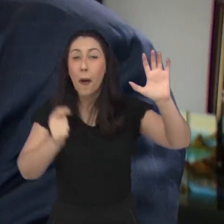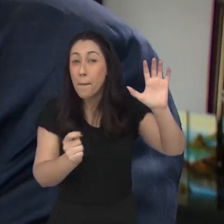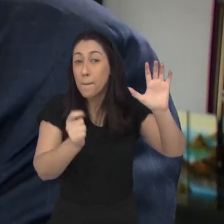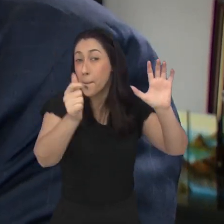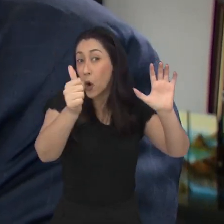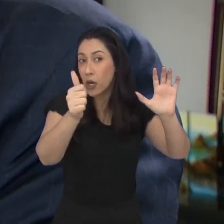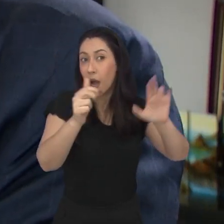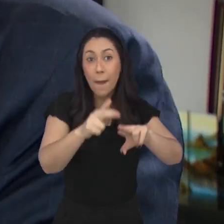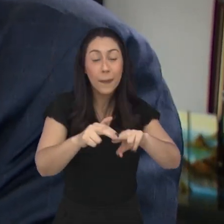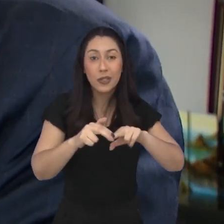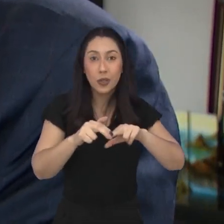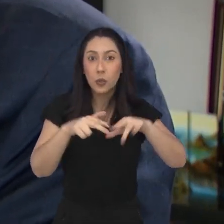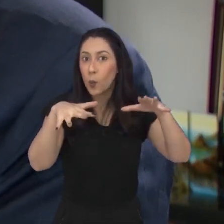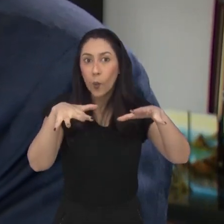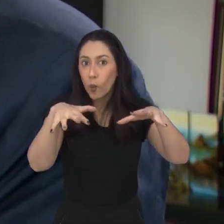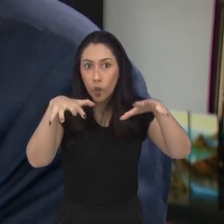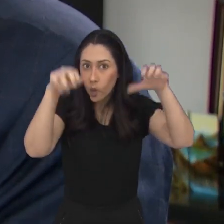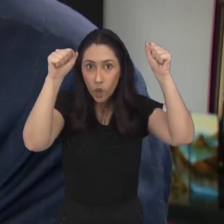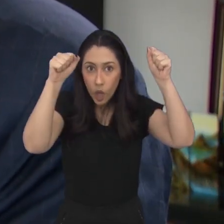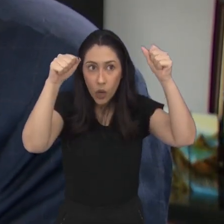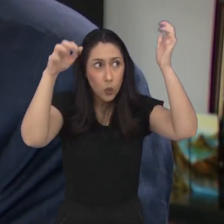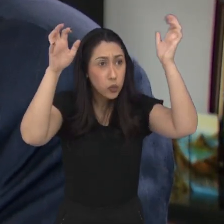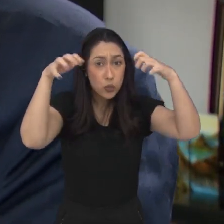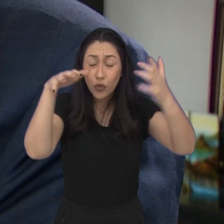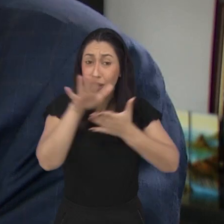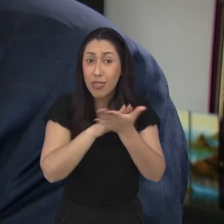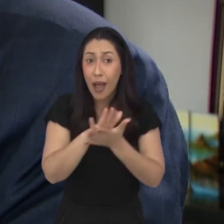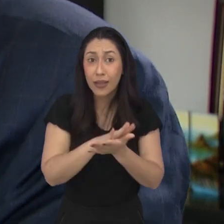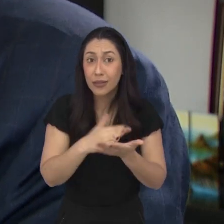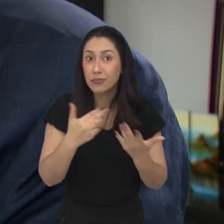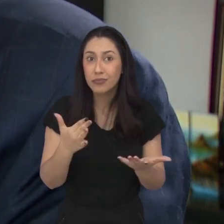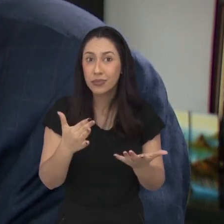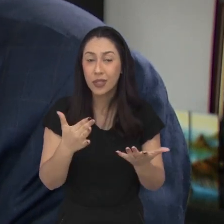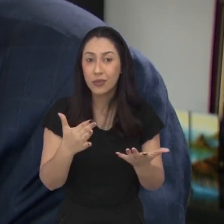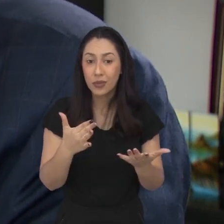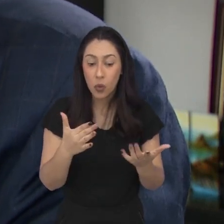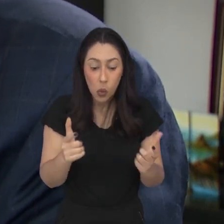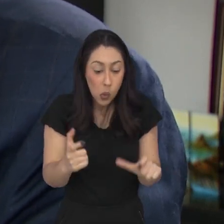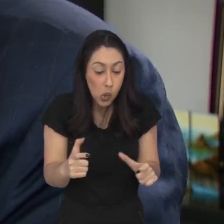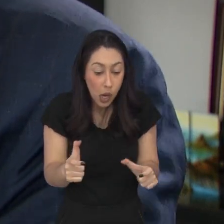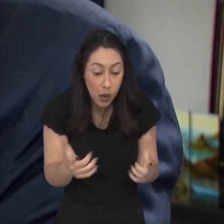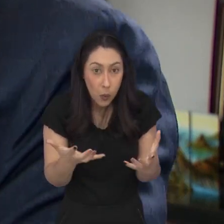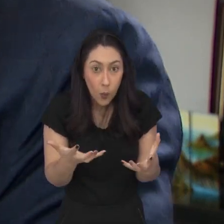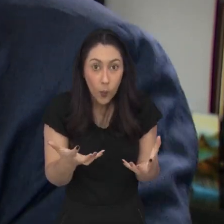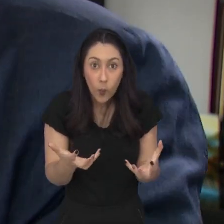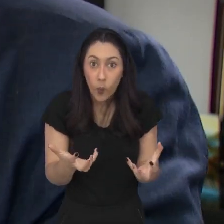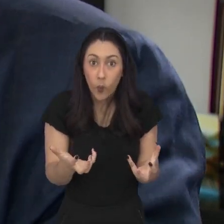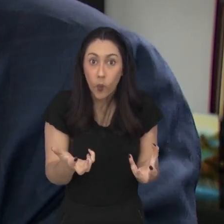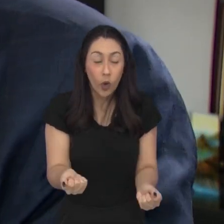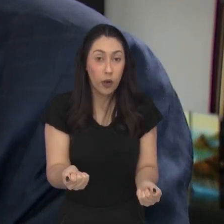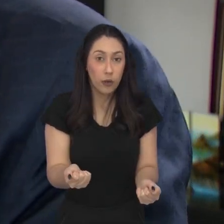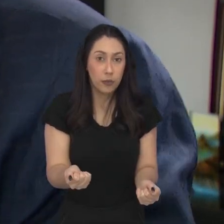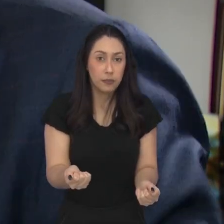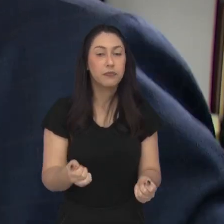de nuvem na Amazônia. Então não há chuva. Não há chuva, não há o ciclo da água ali. Então aquilo seca.